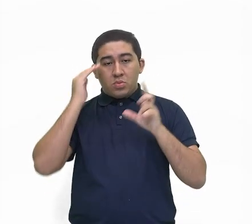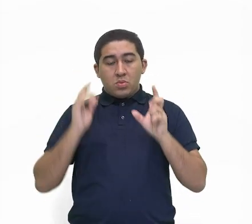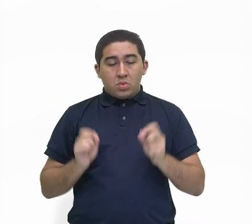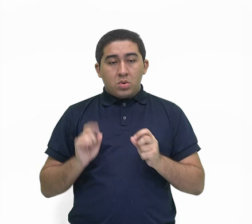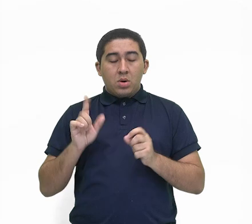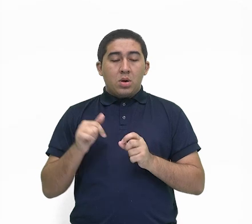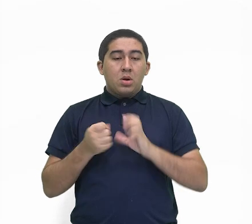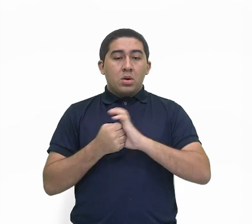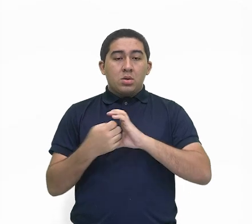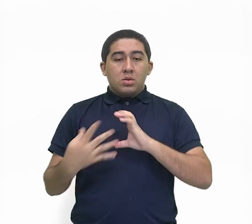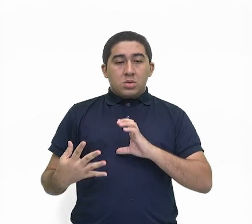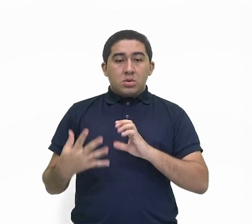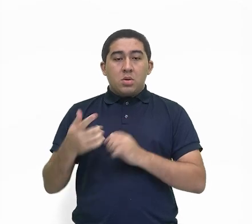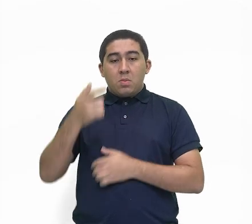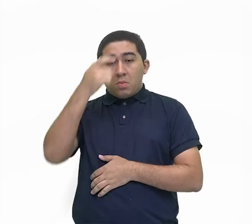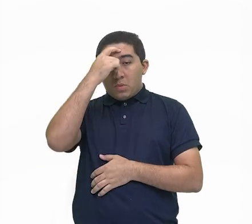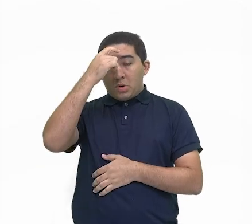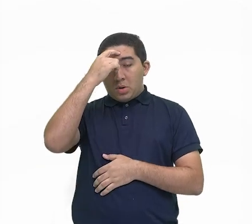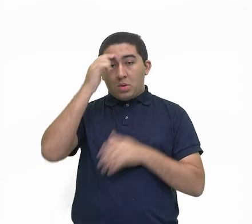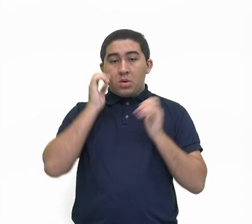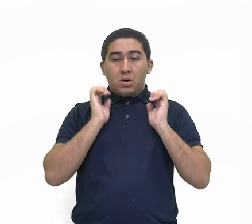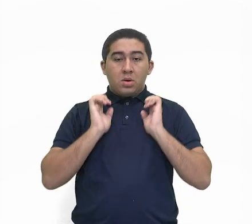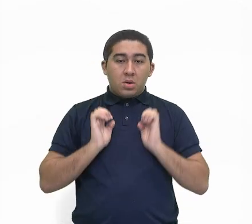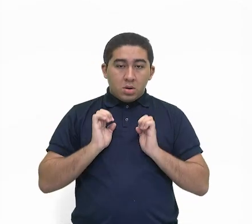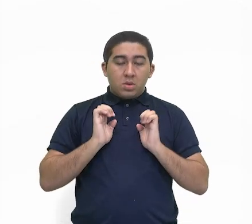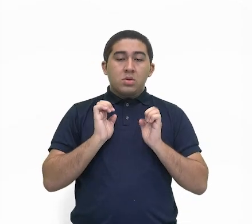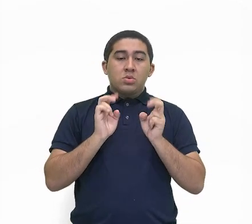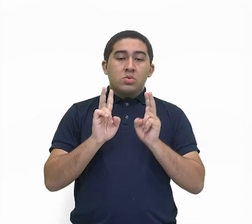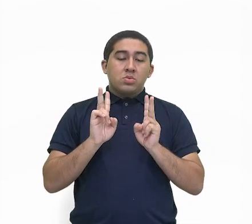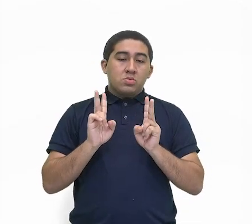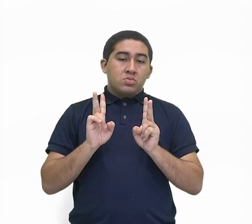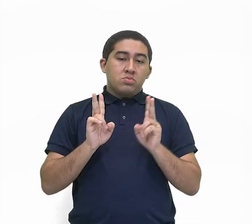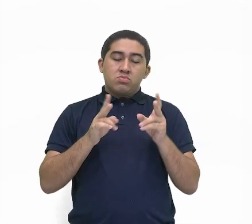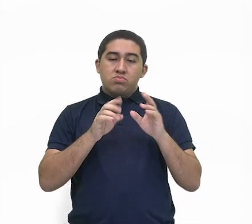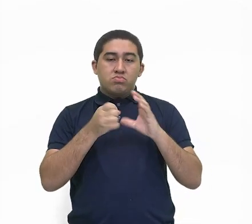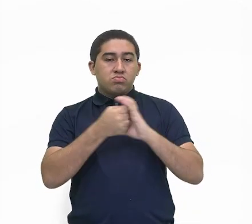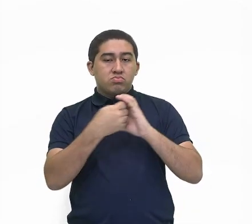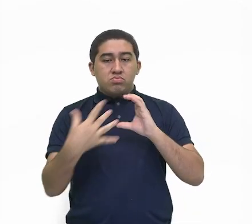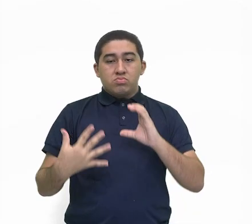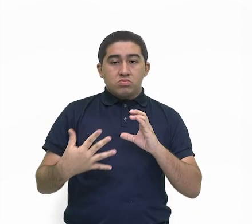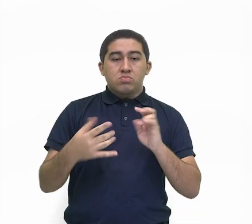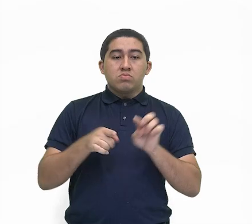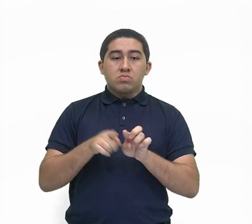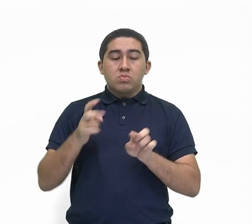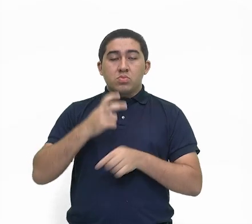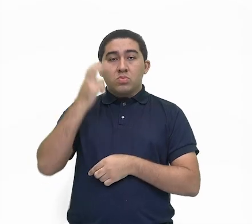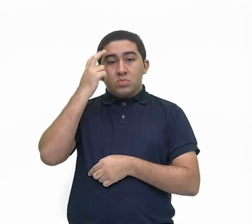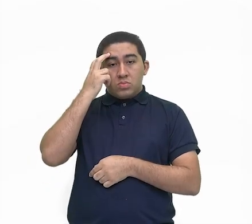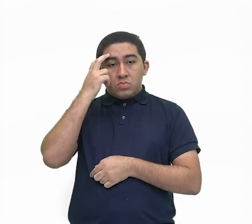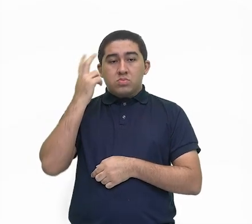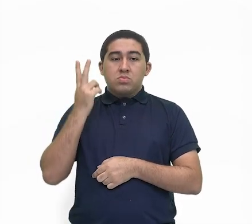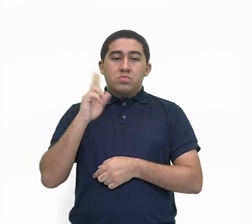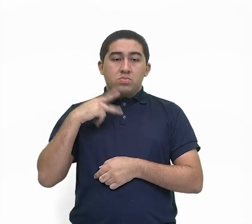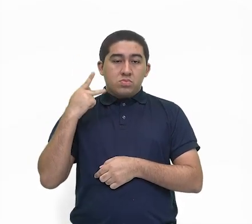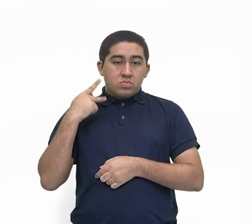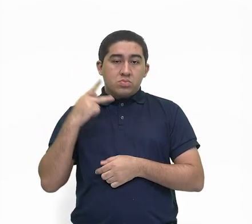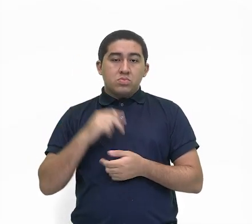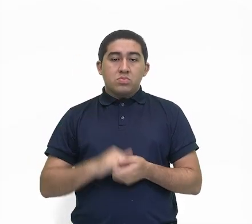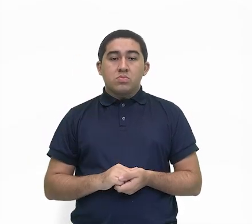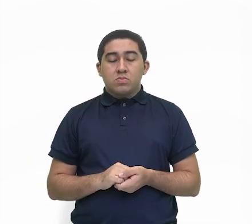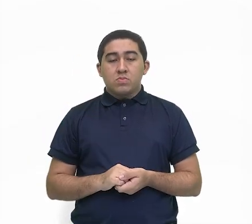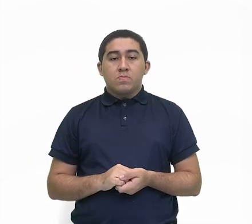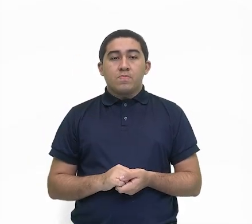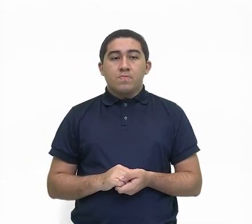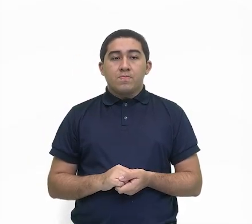coletividades mediante os valores morais, os valores éticos, os valores estéticos, culturais e